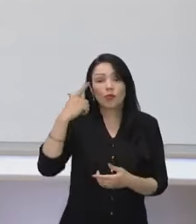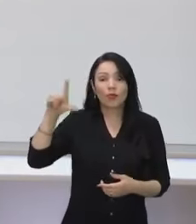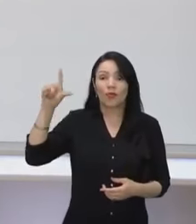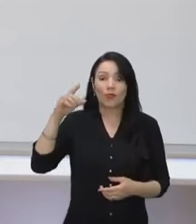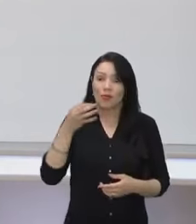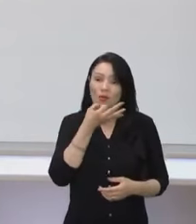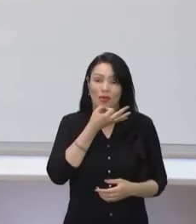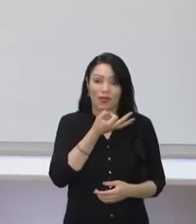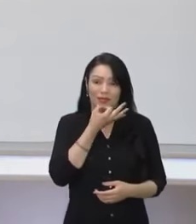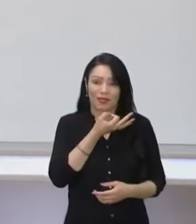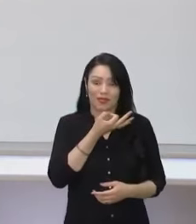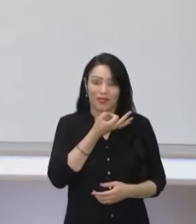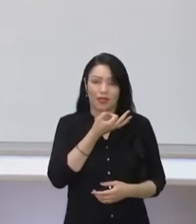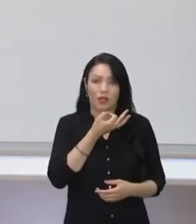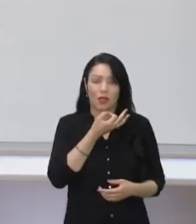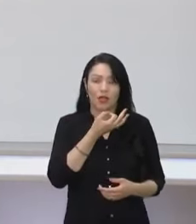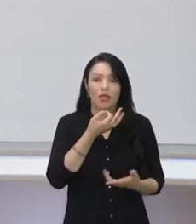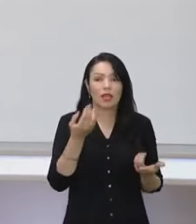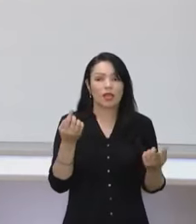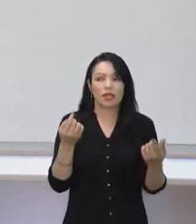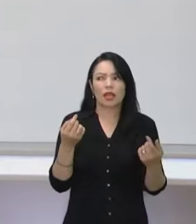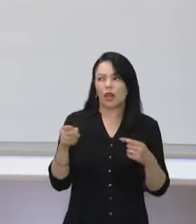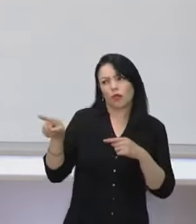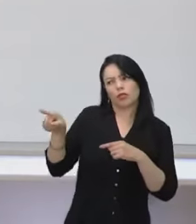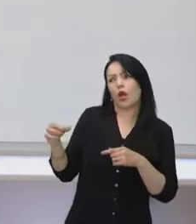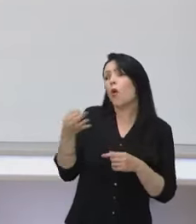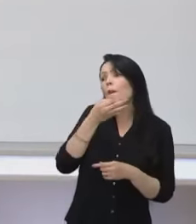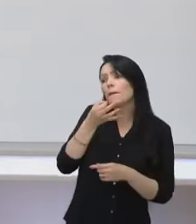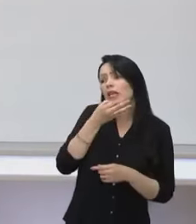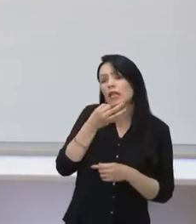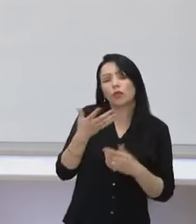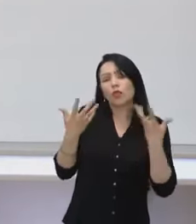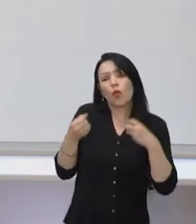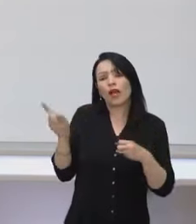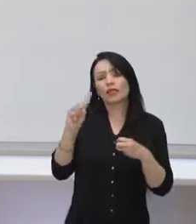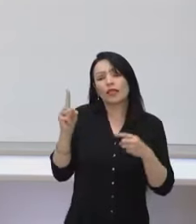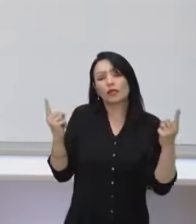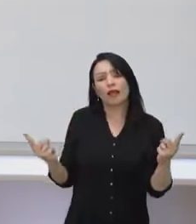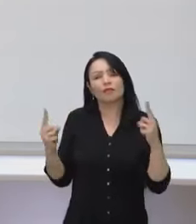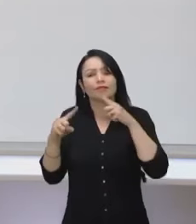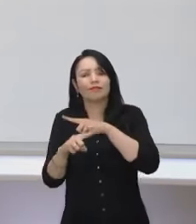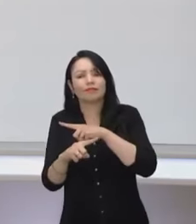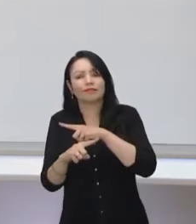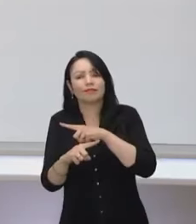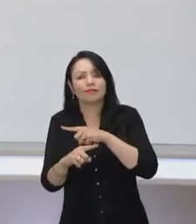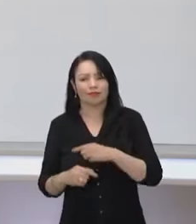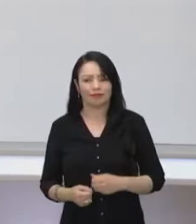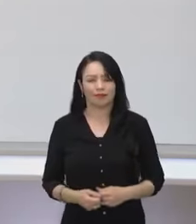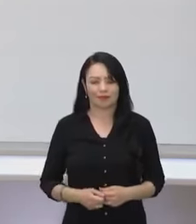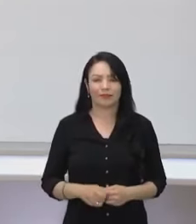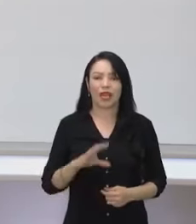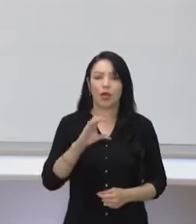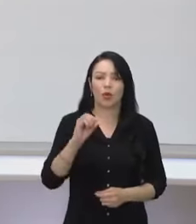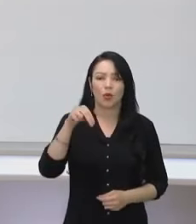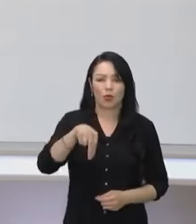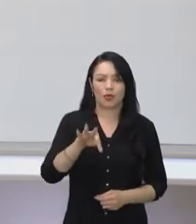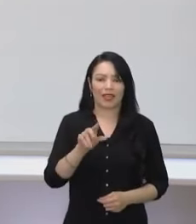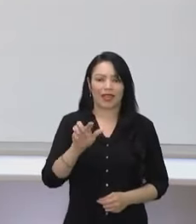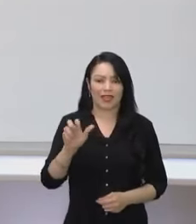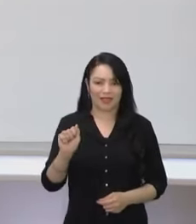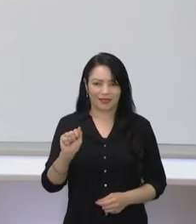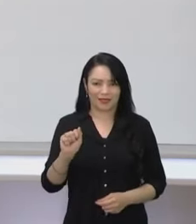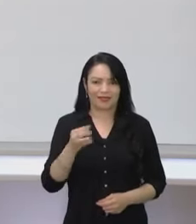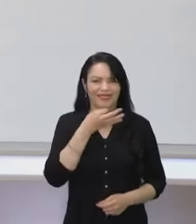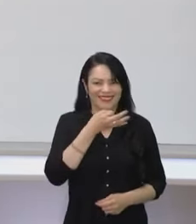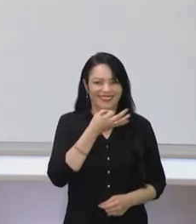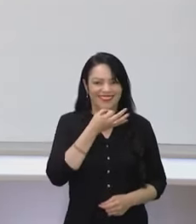argumento que refute, que invalide aquele argumento que é contrário. Então a gente chama isso de contra-argumento,